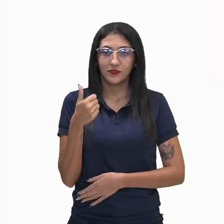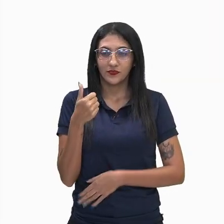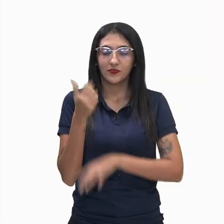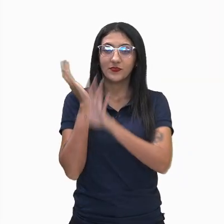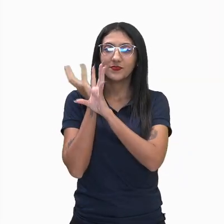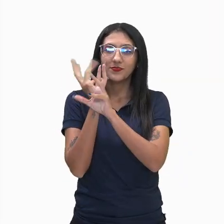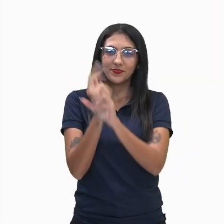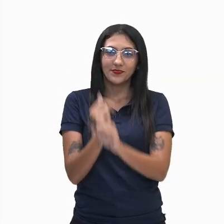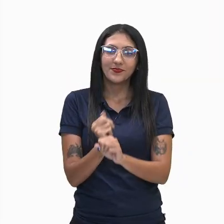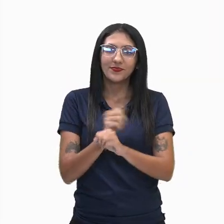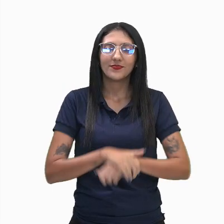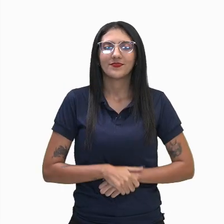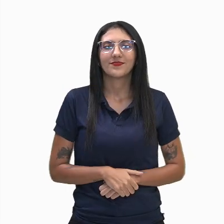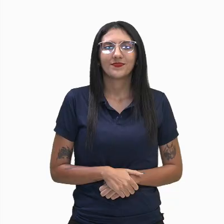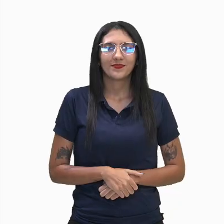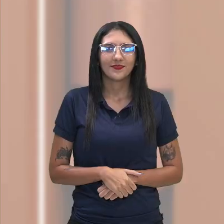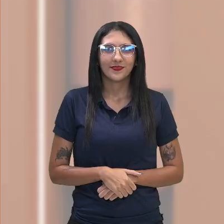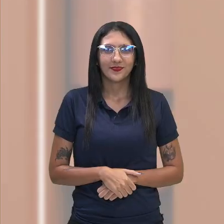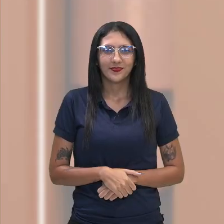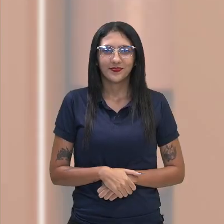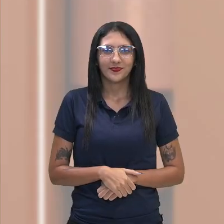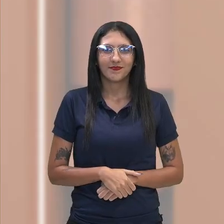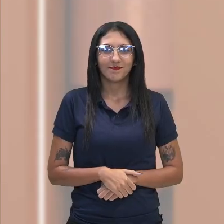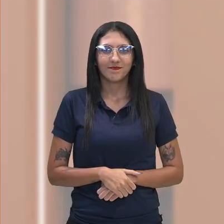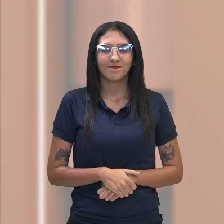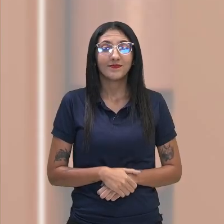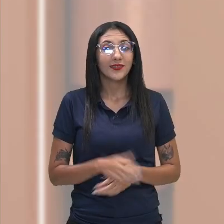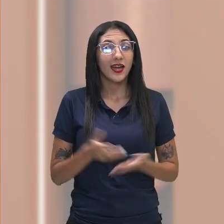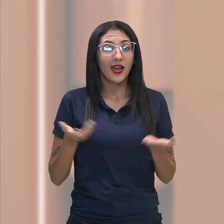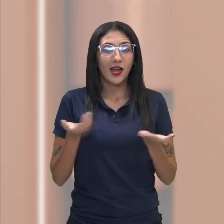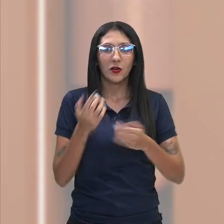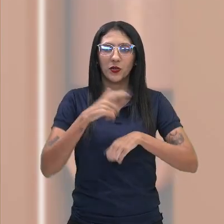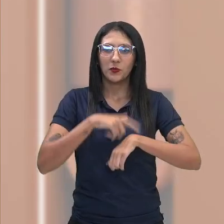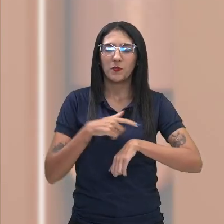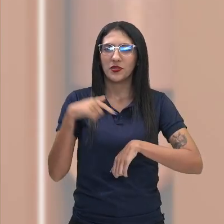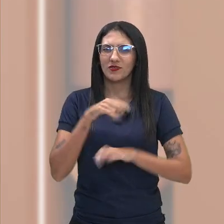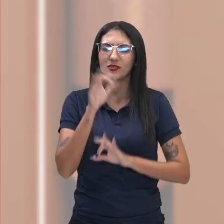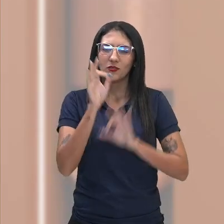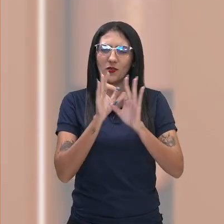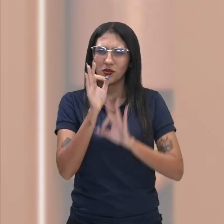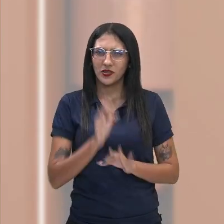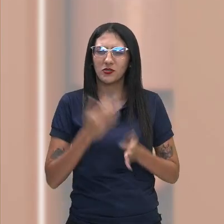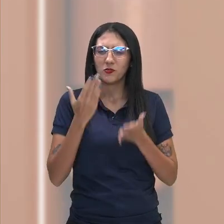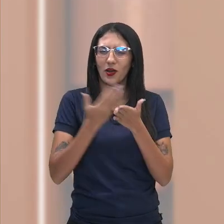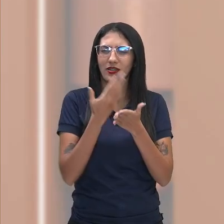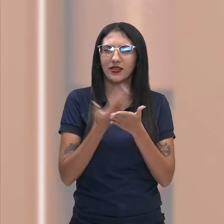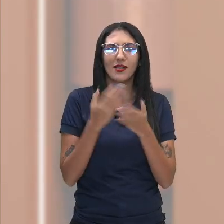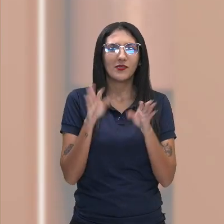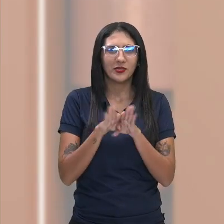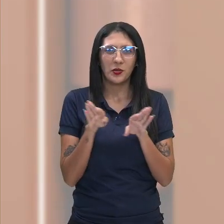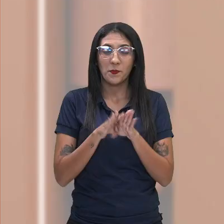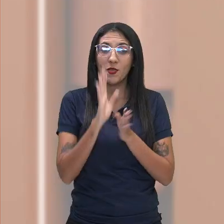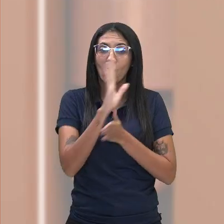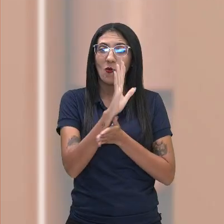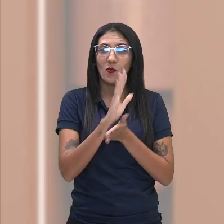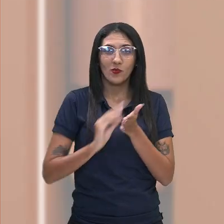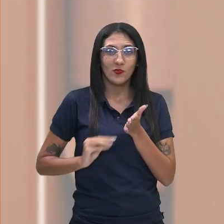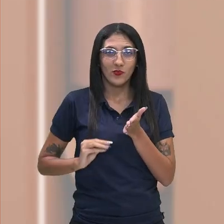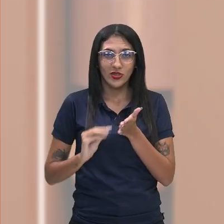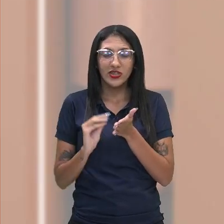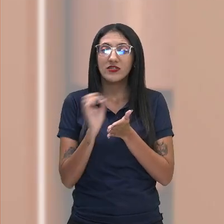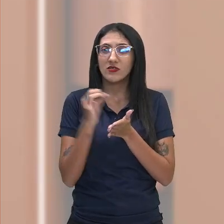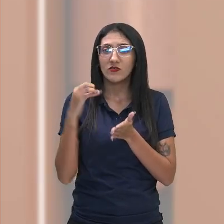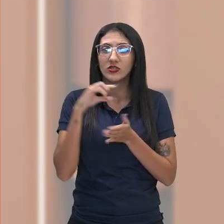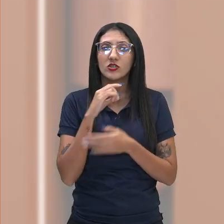e avaliação. E esse é o momento que você separa aí o seu caderno, tome nota,